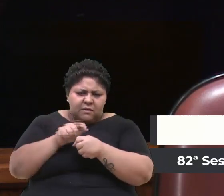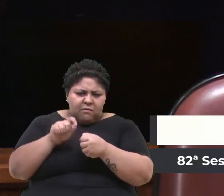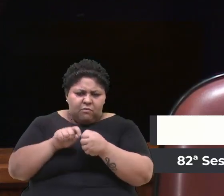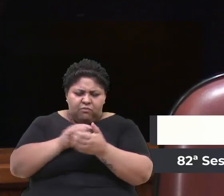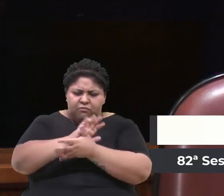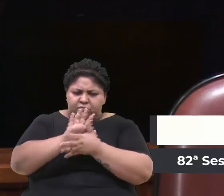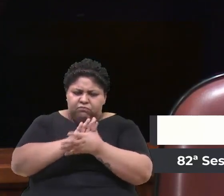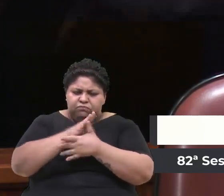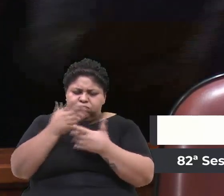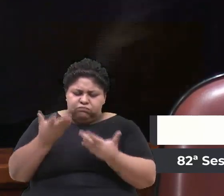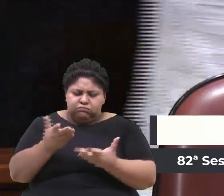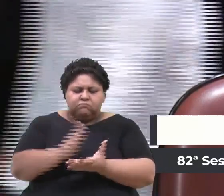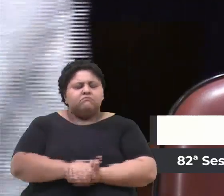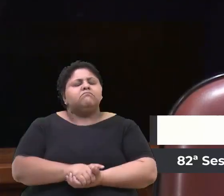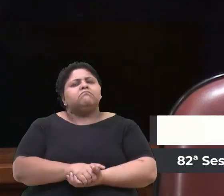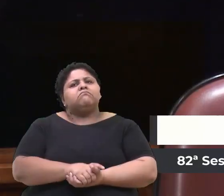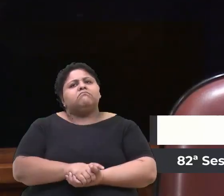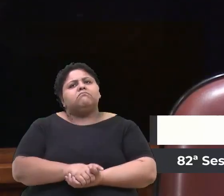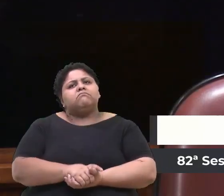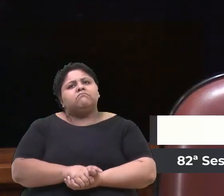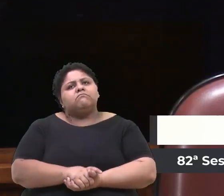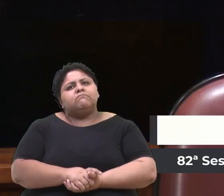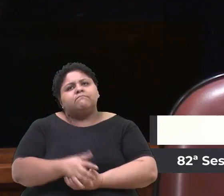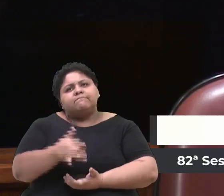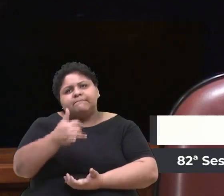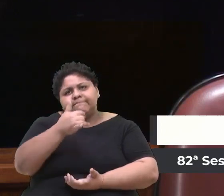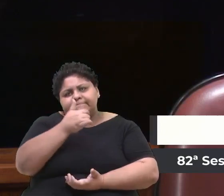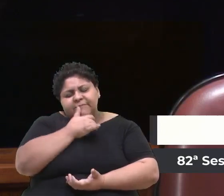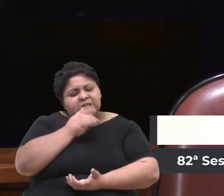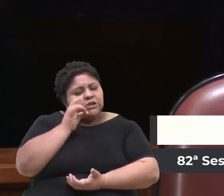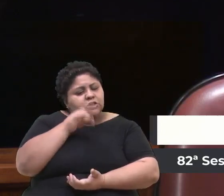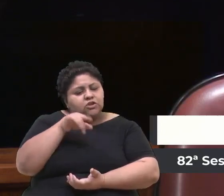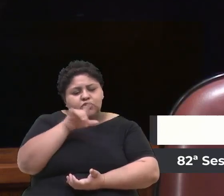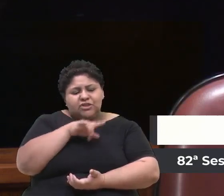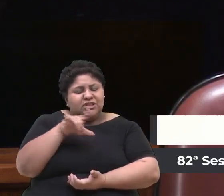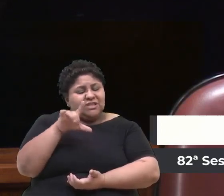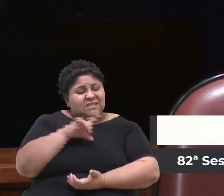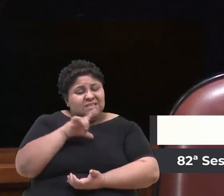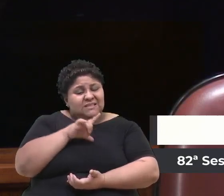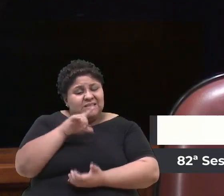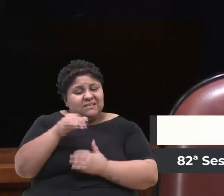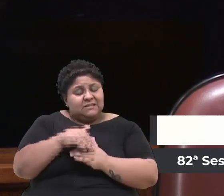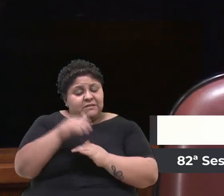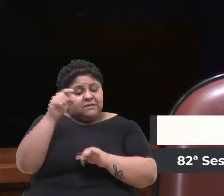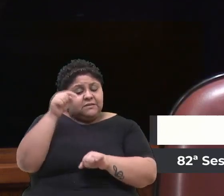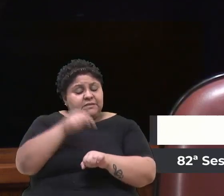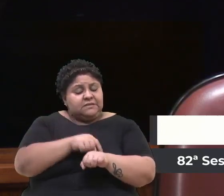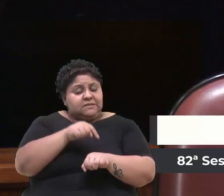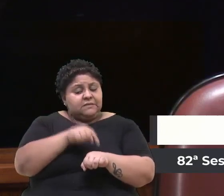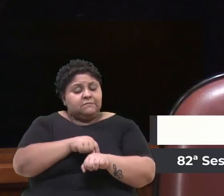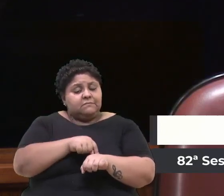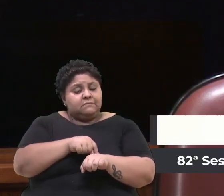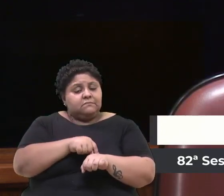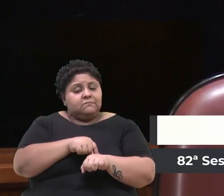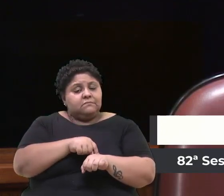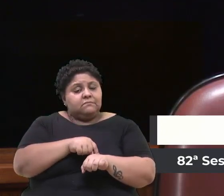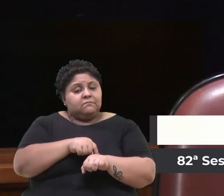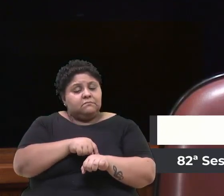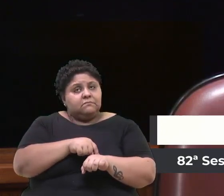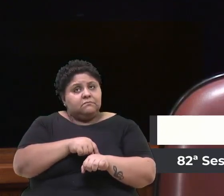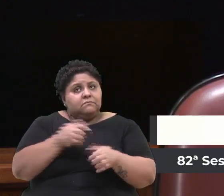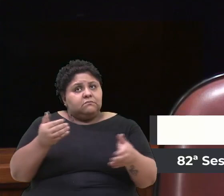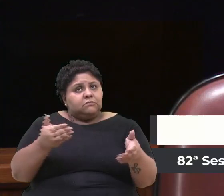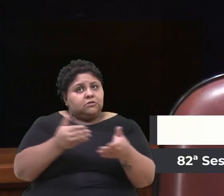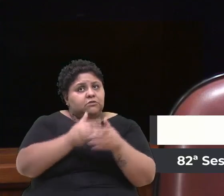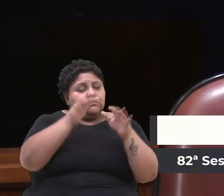eu lastimo apenas a gente não ter tido mais tempo, em que pese que acho que chegou no final